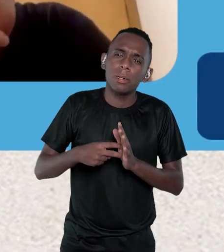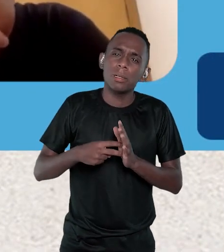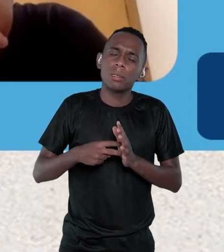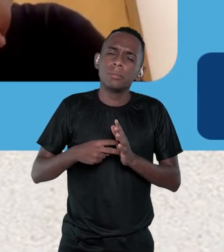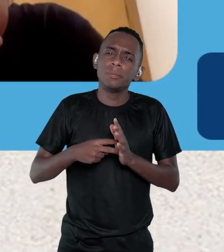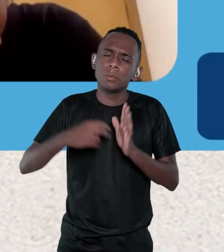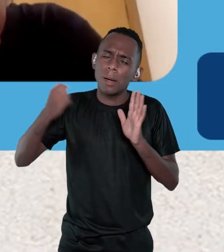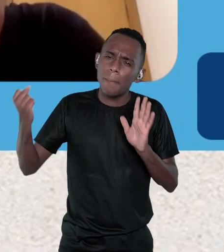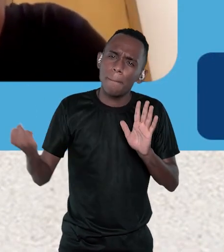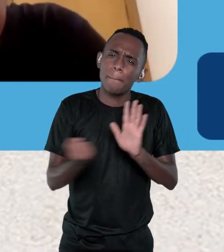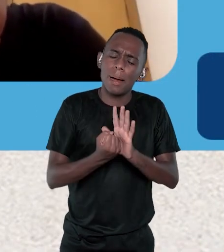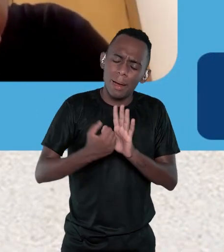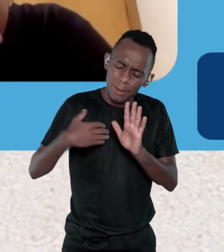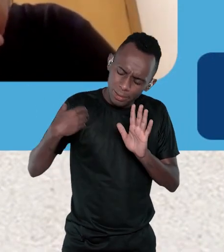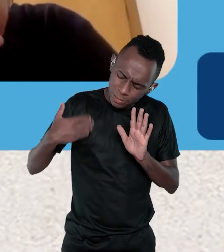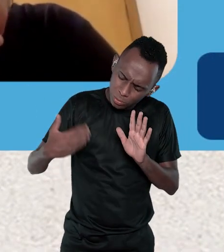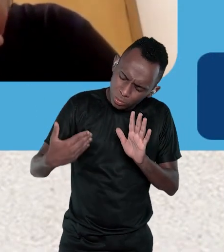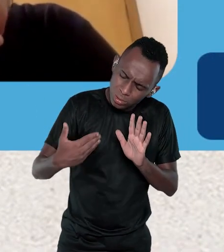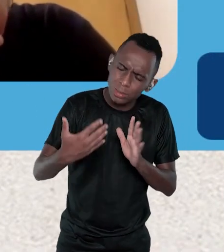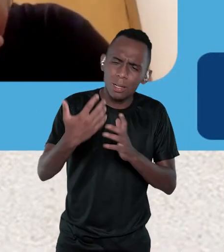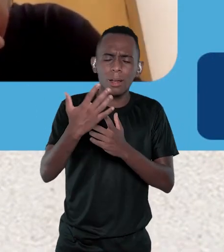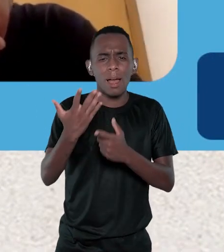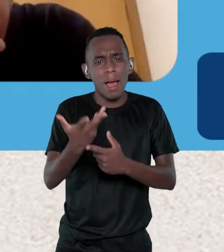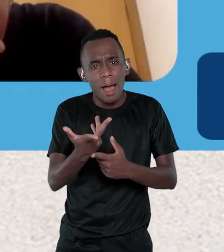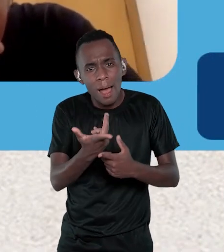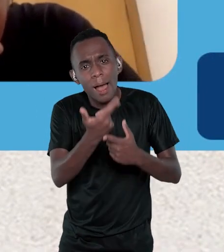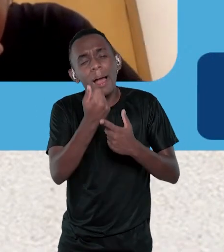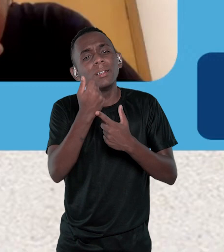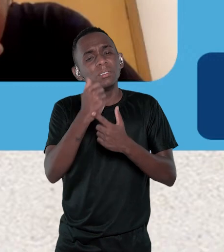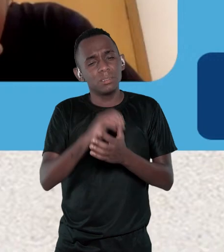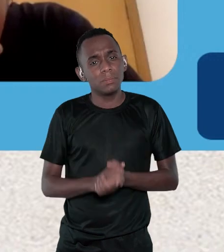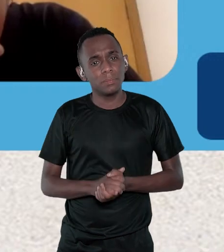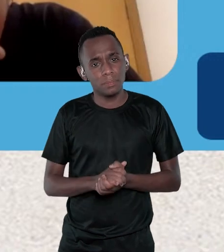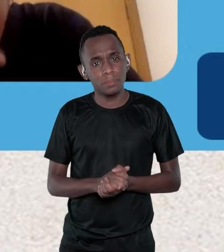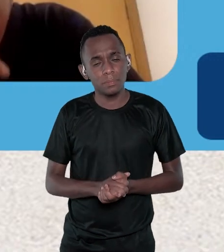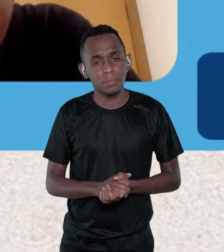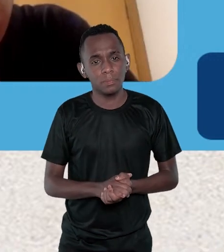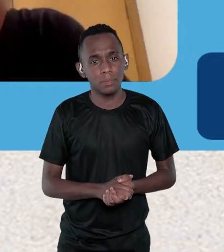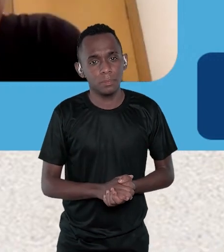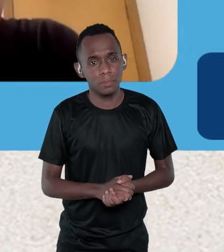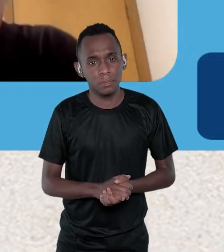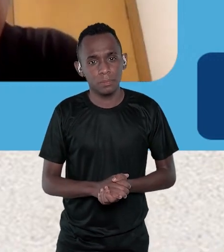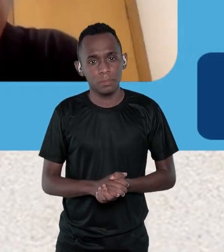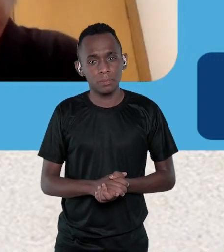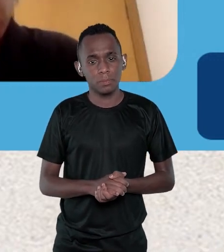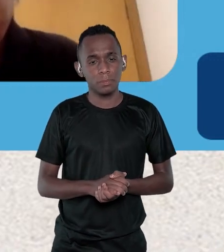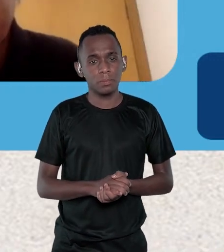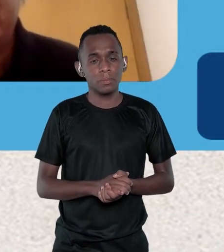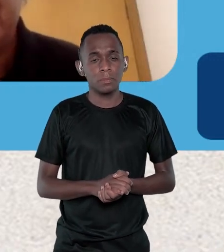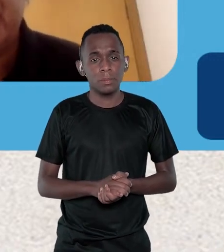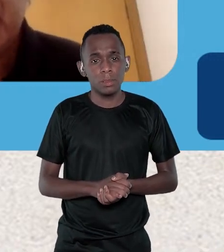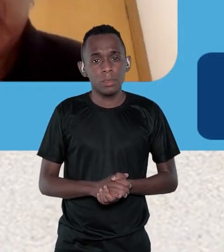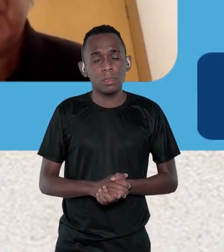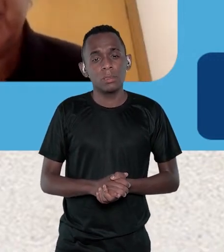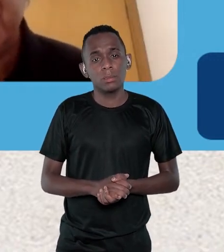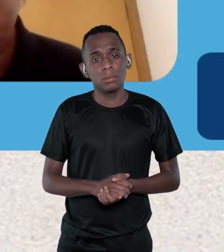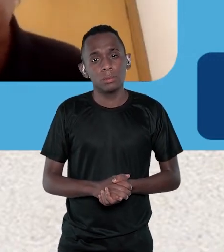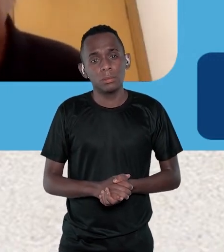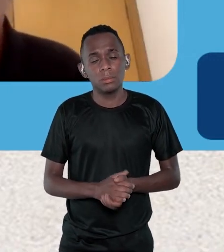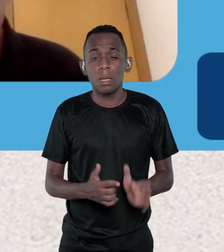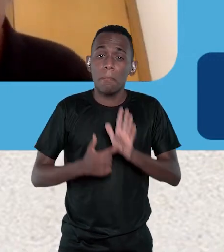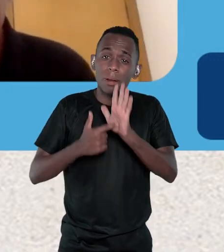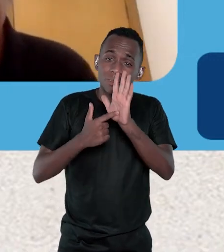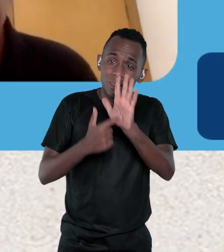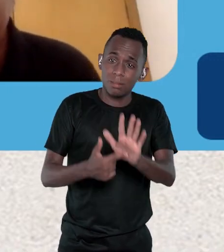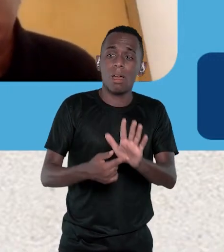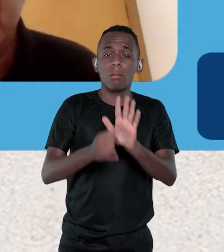poesia de imortalizar um período, né? A poesia, a música, as artes, né? Sim,